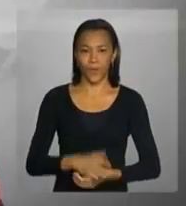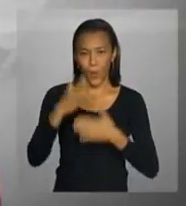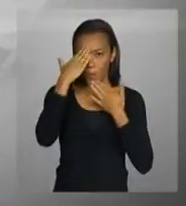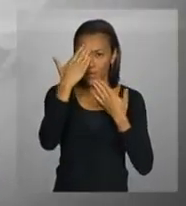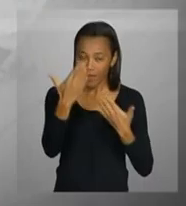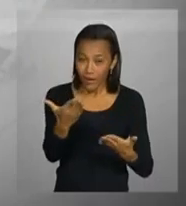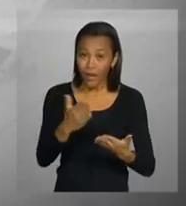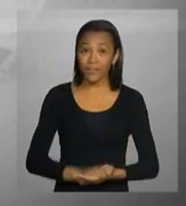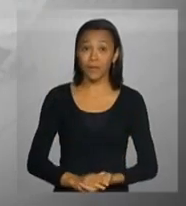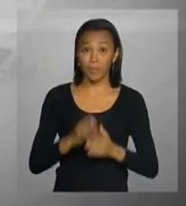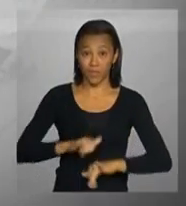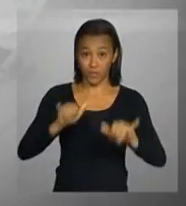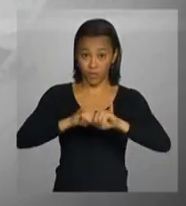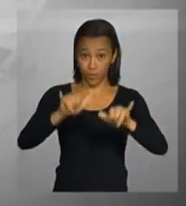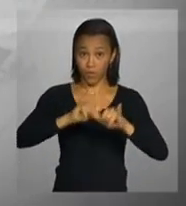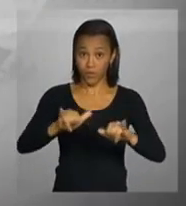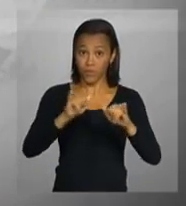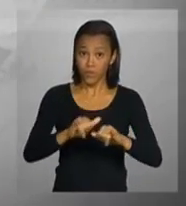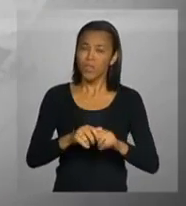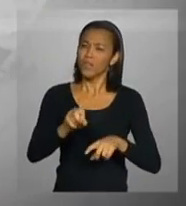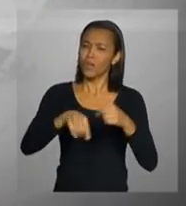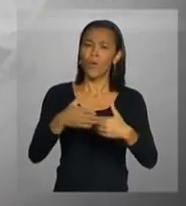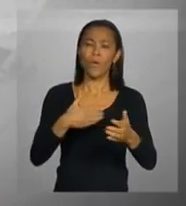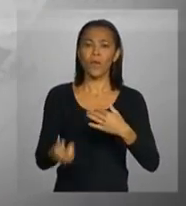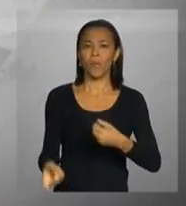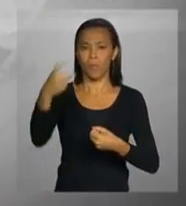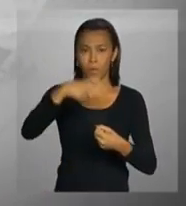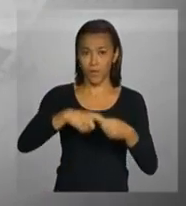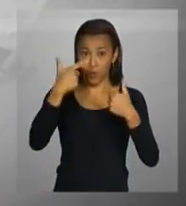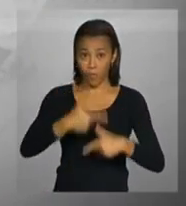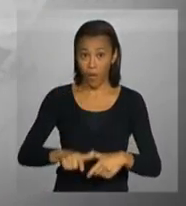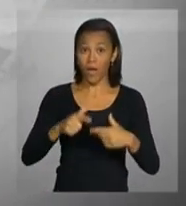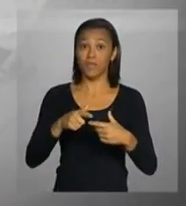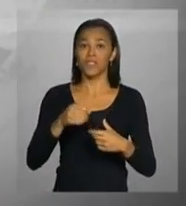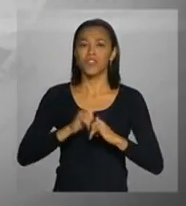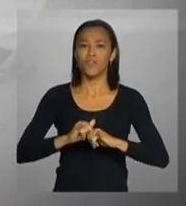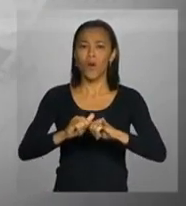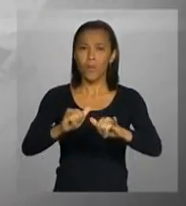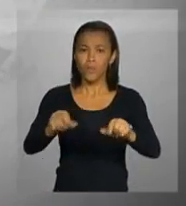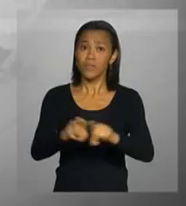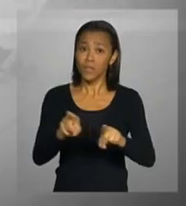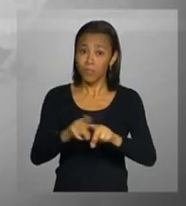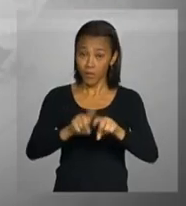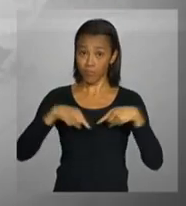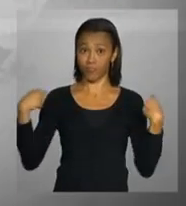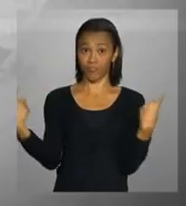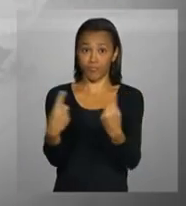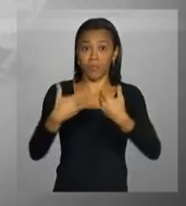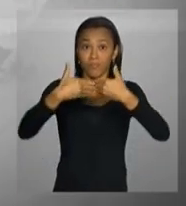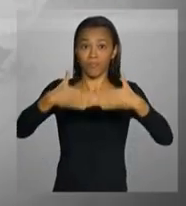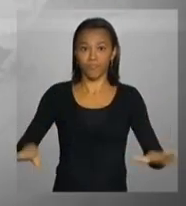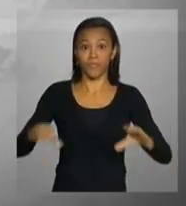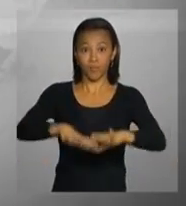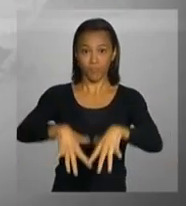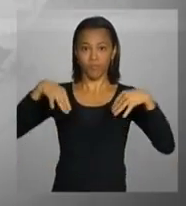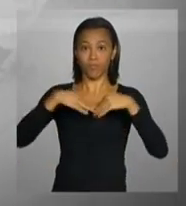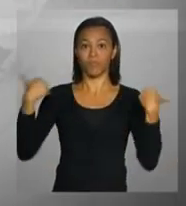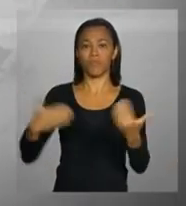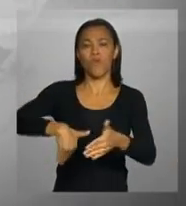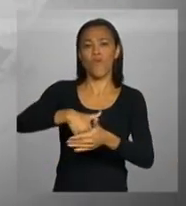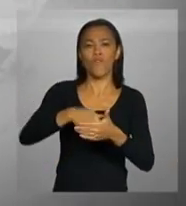obrigada Priscila pelas informações e nós voltamos a qualquer momento com outras informações e com a cerimônia de inauguração do Castelão em